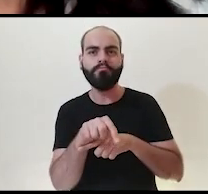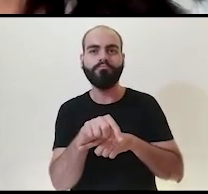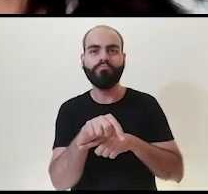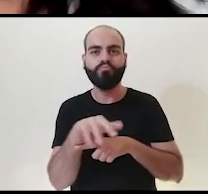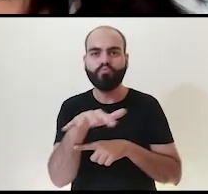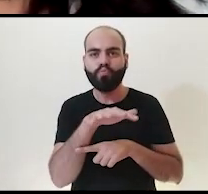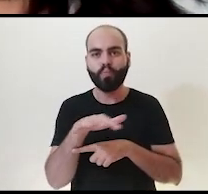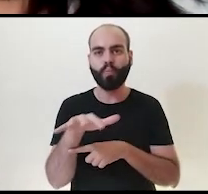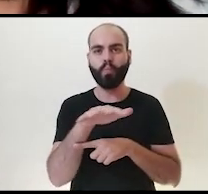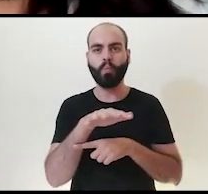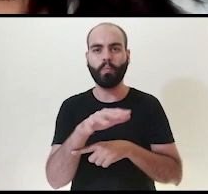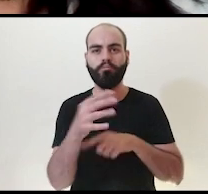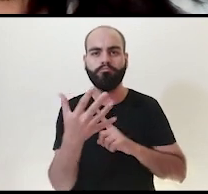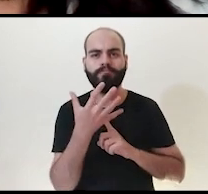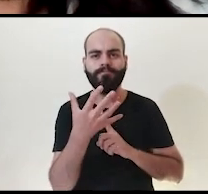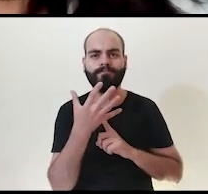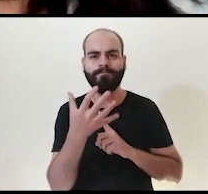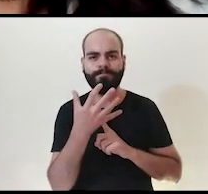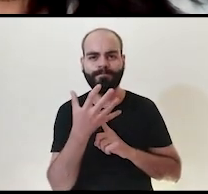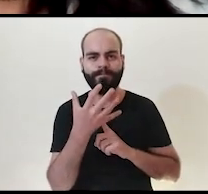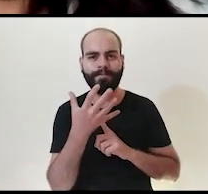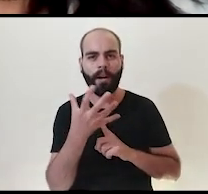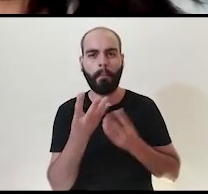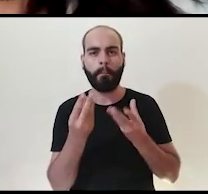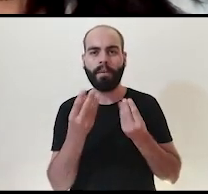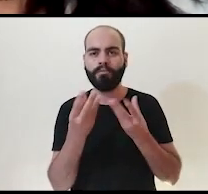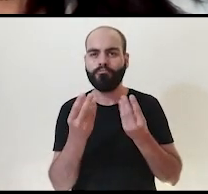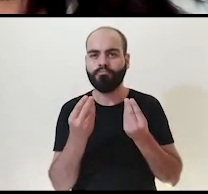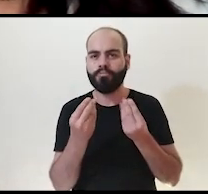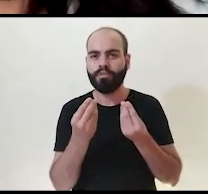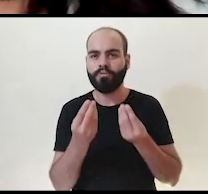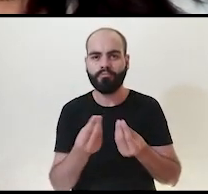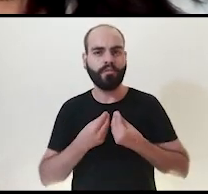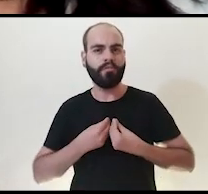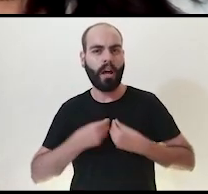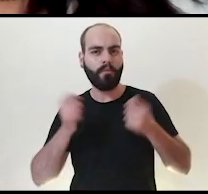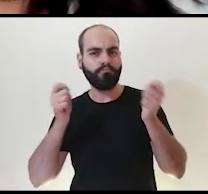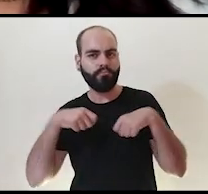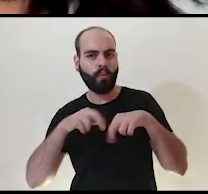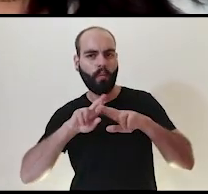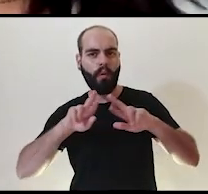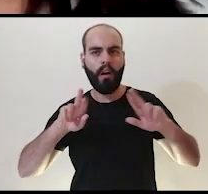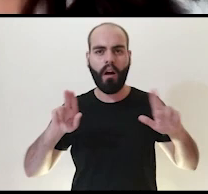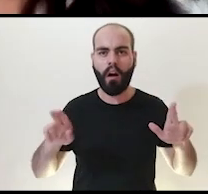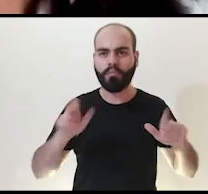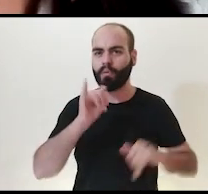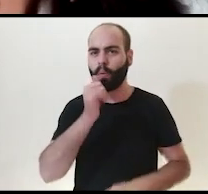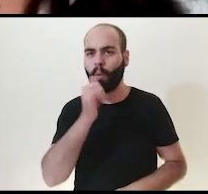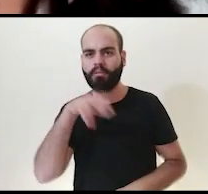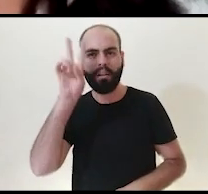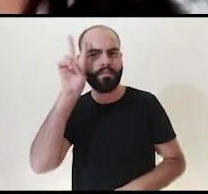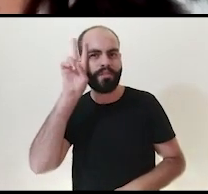né, e que traz muitas possibilidades também de contar histórias, né, através das imagens,